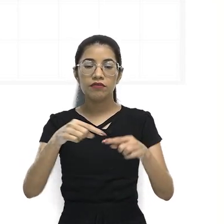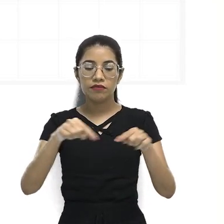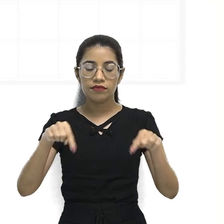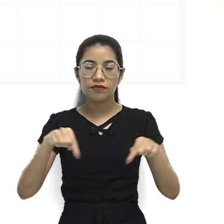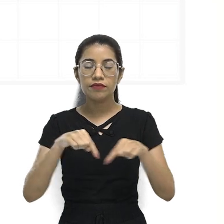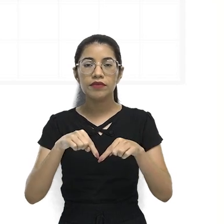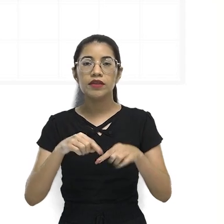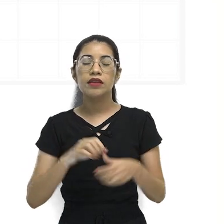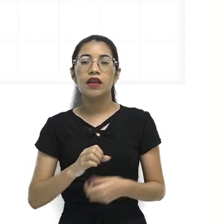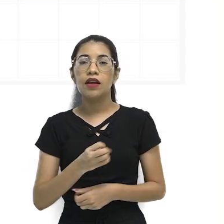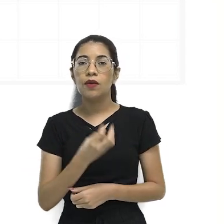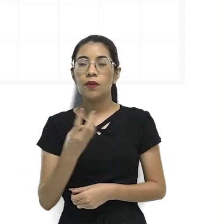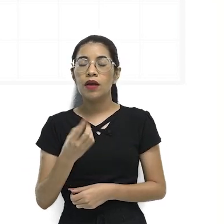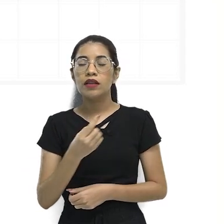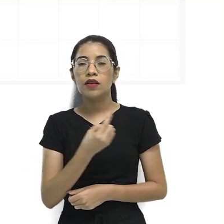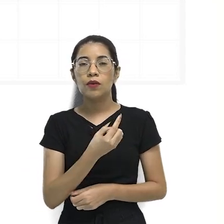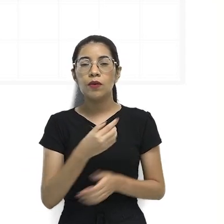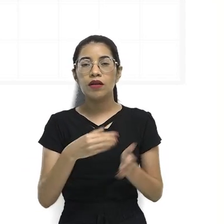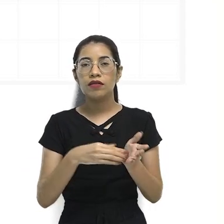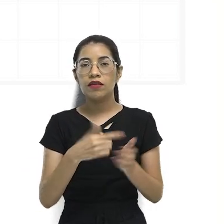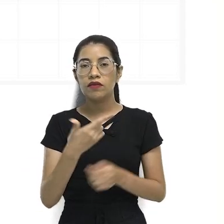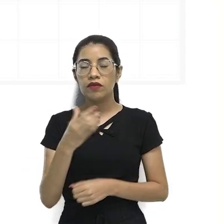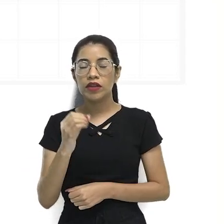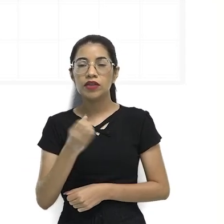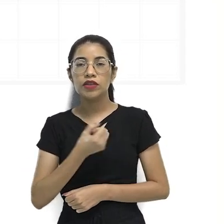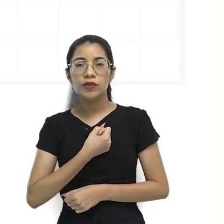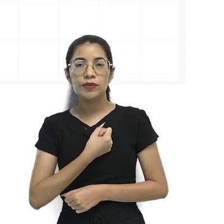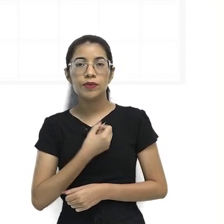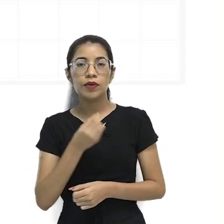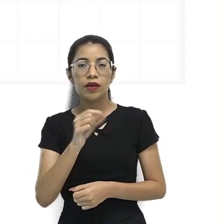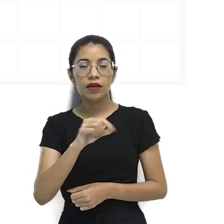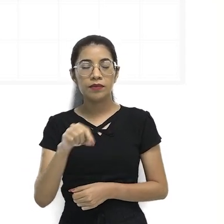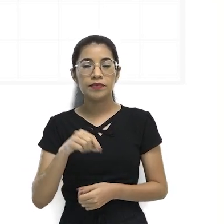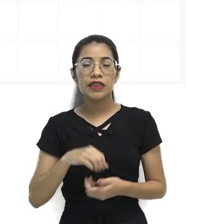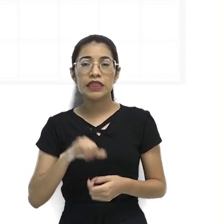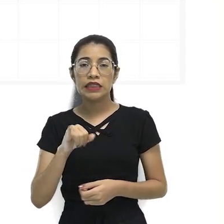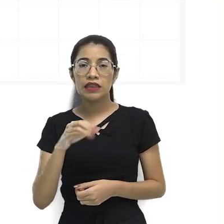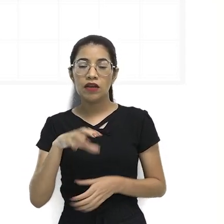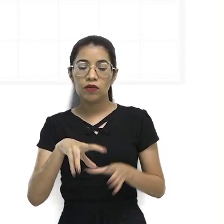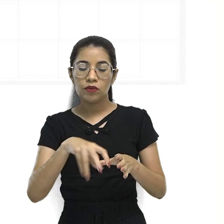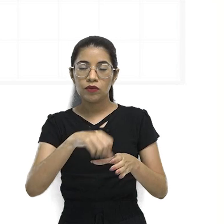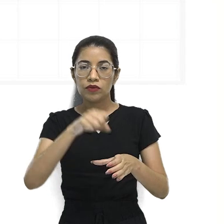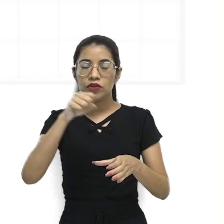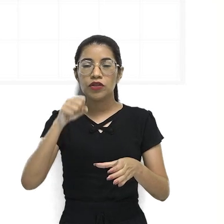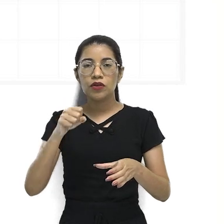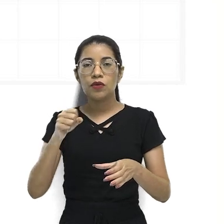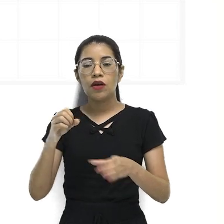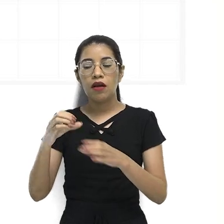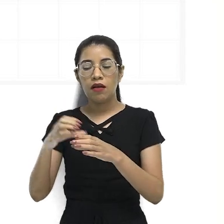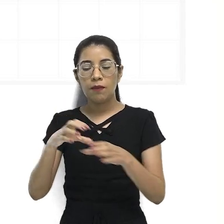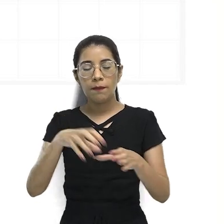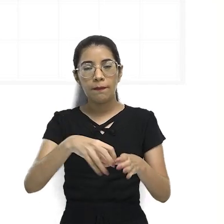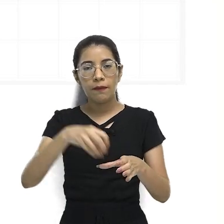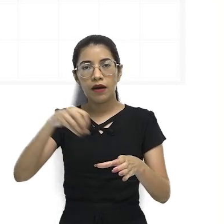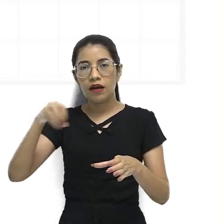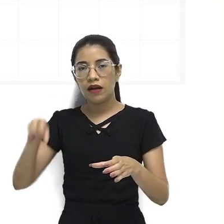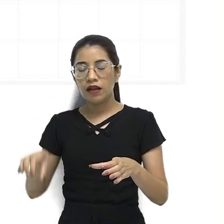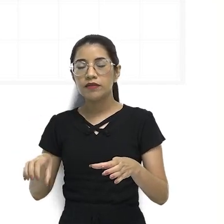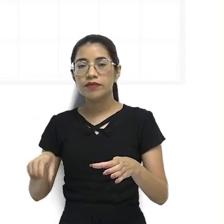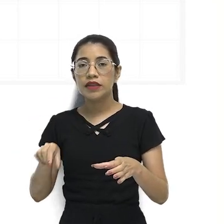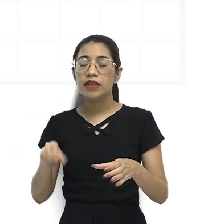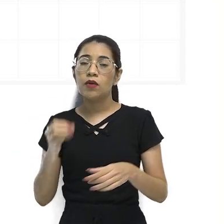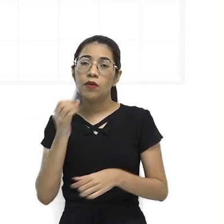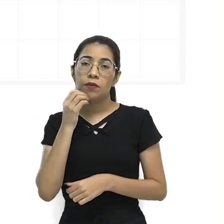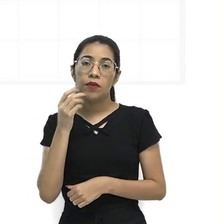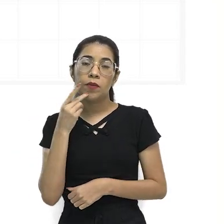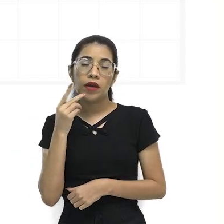as bolas são numeradas de 1 a 20. Retirando-se uma bola ao acaso, calcule. Veja, a probabilidade de ela ser